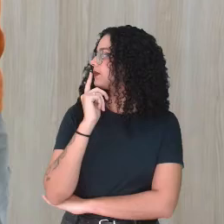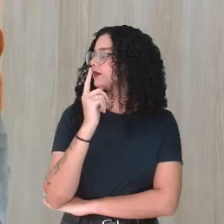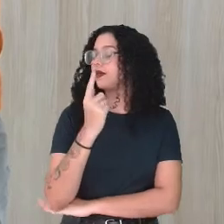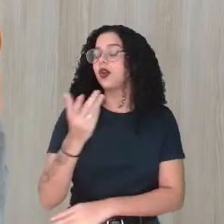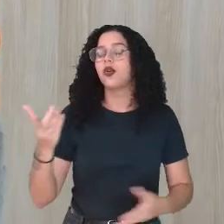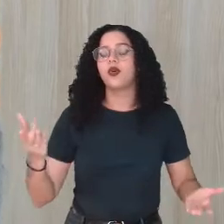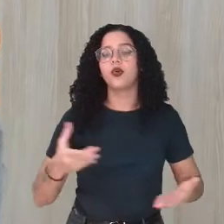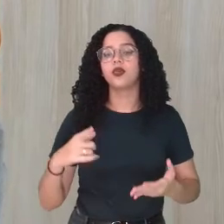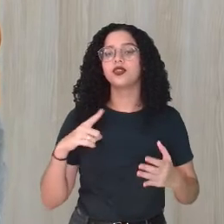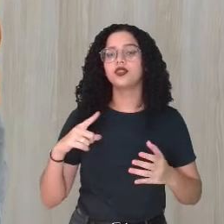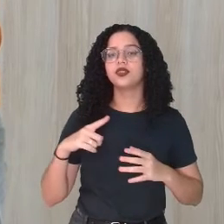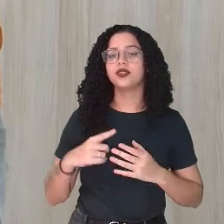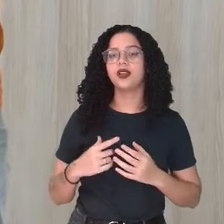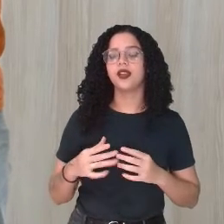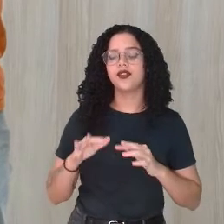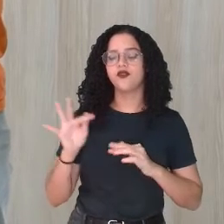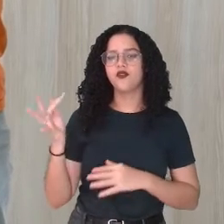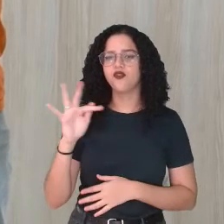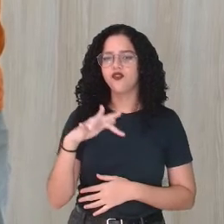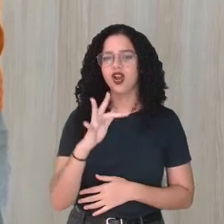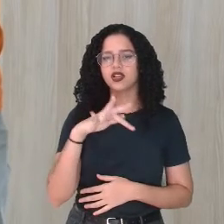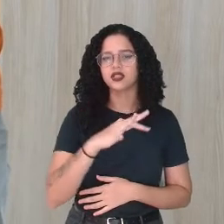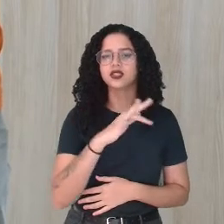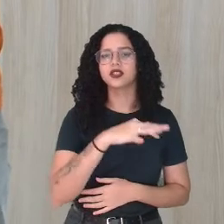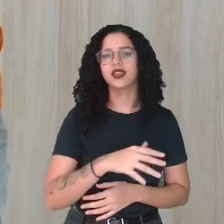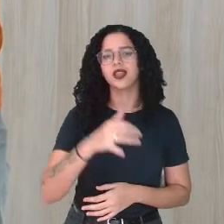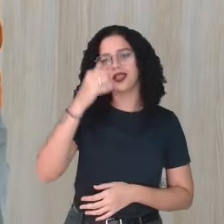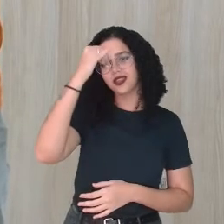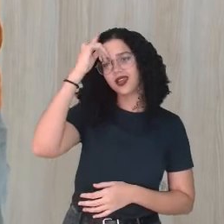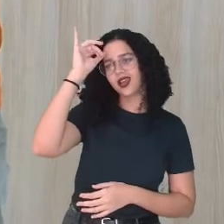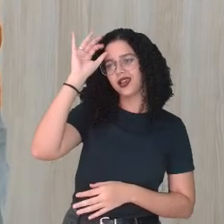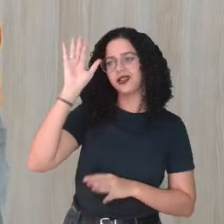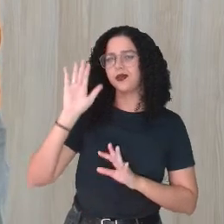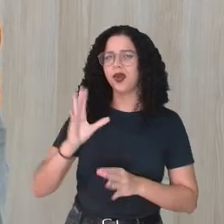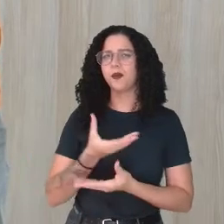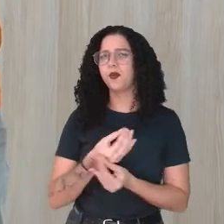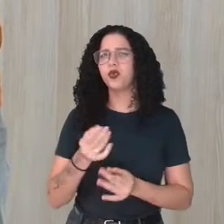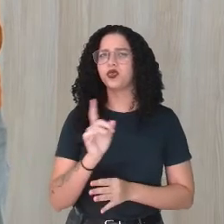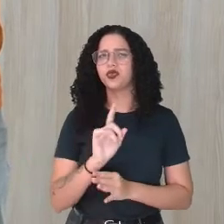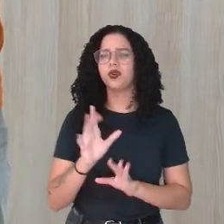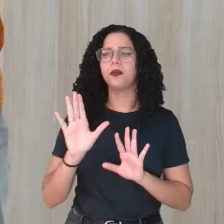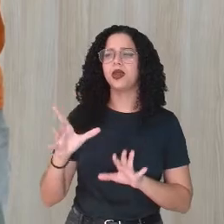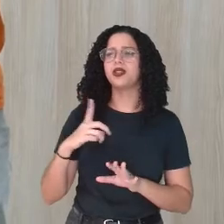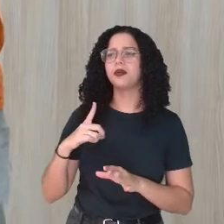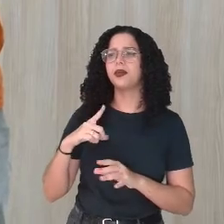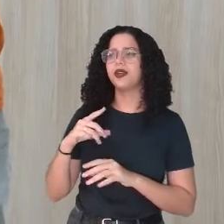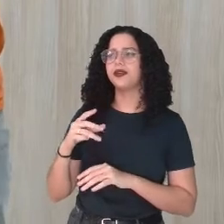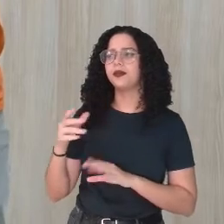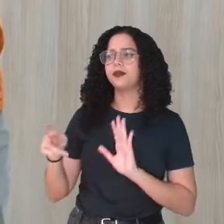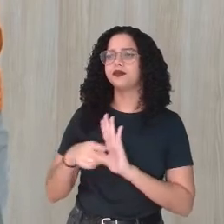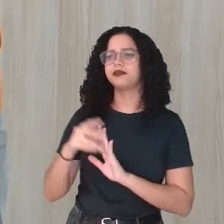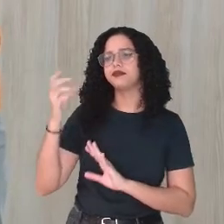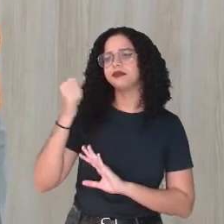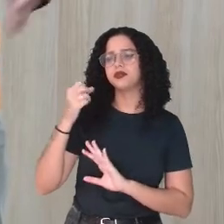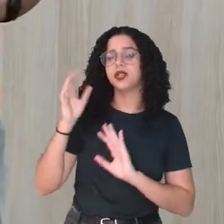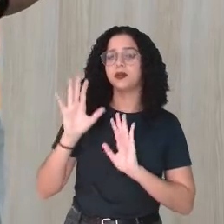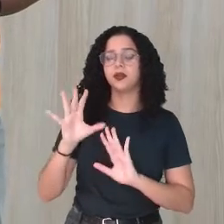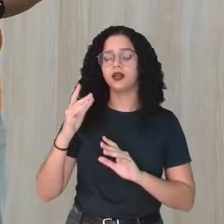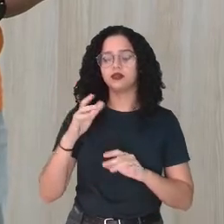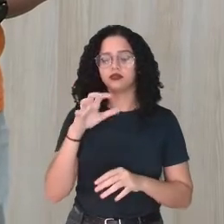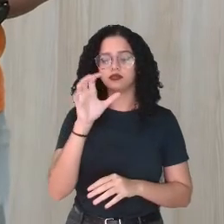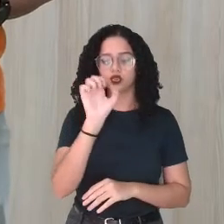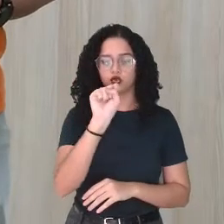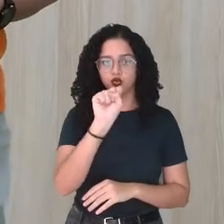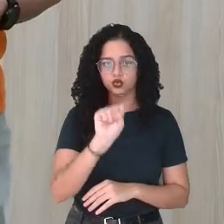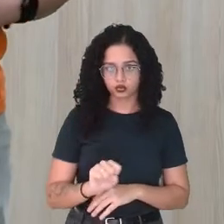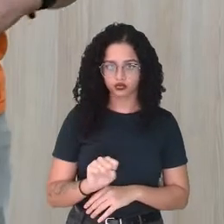aqui no Nordeste a gente tem, mas não tanto, né? Mais leiteiro, né? E um pouco de corte, mas na região sul, né, do país